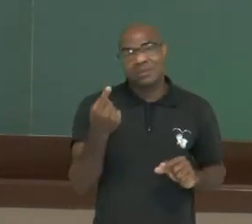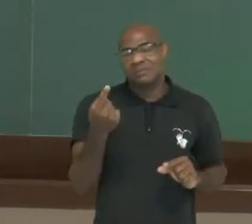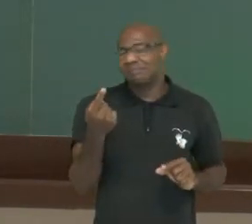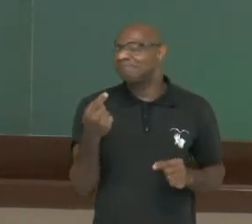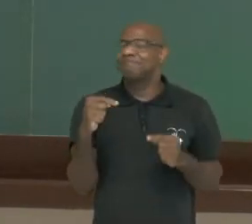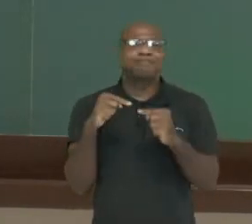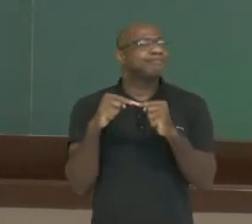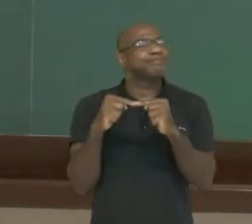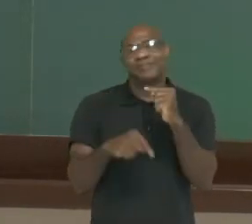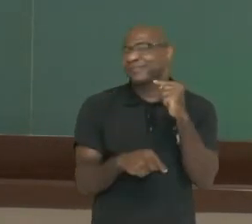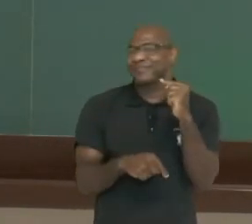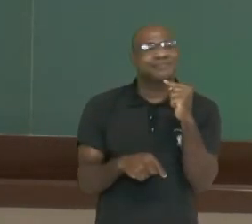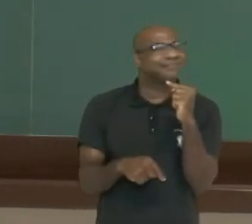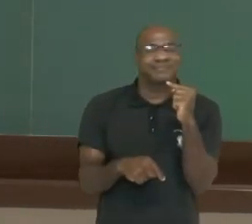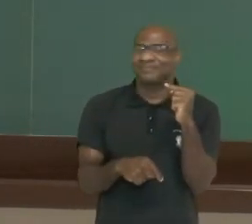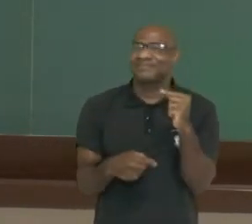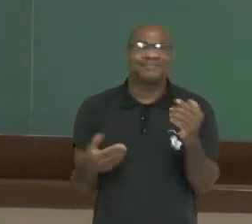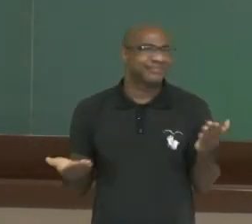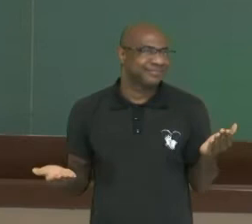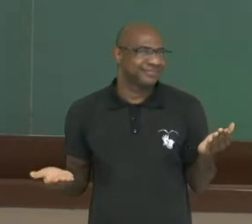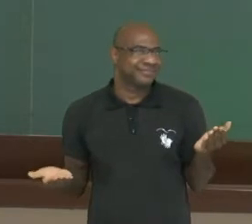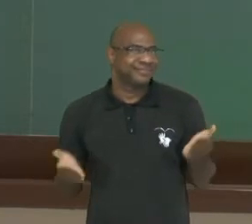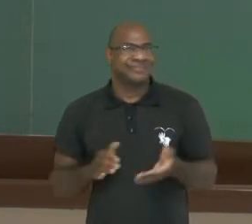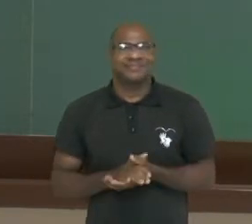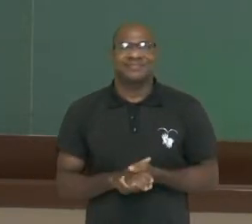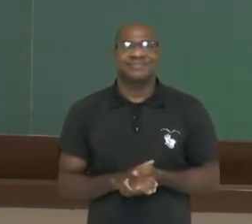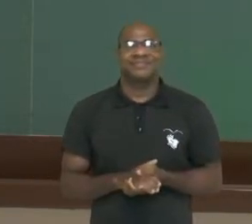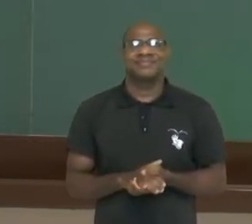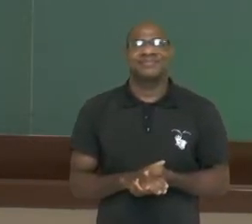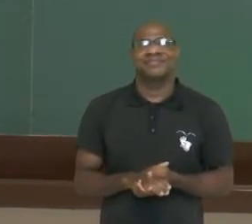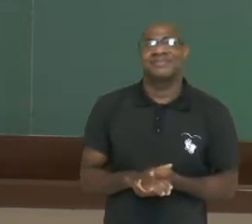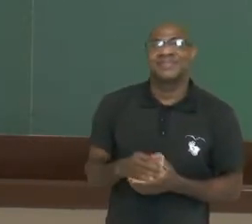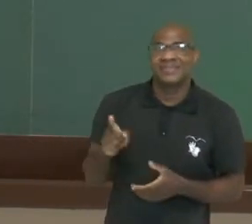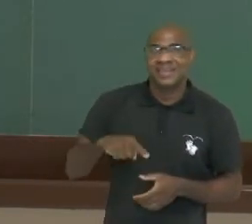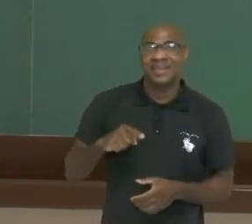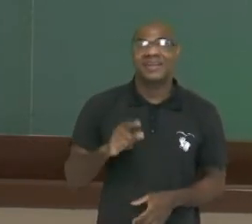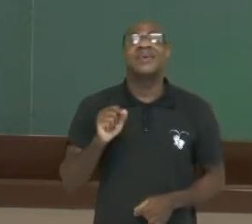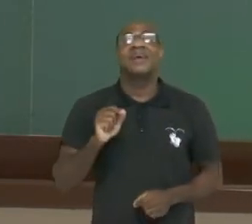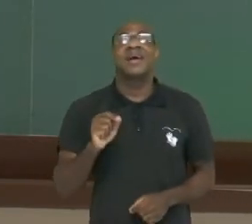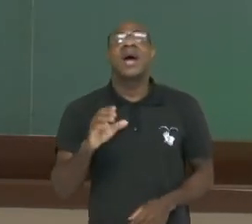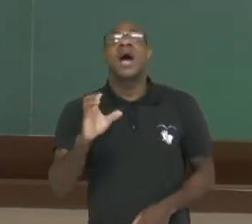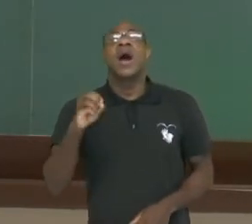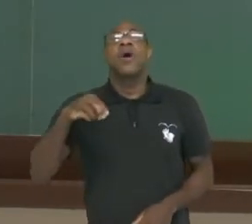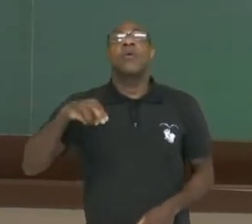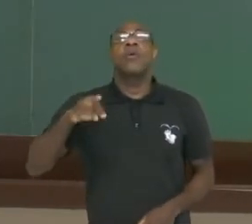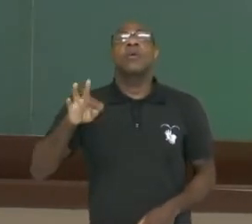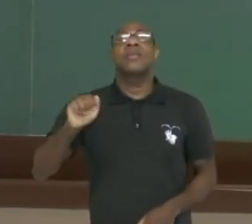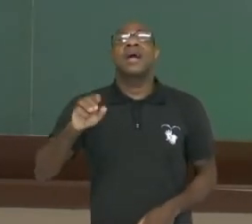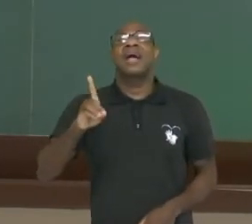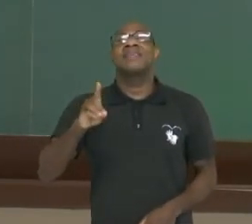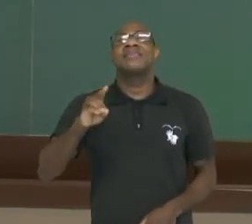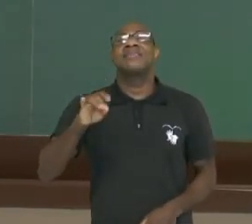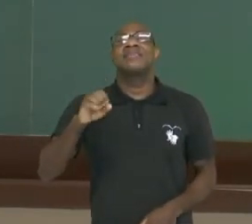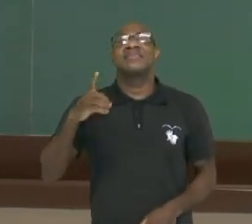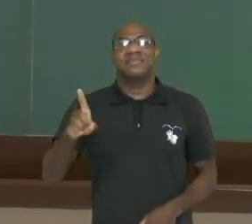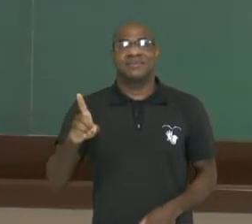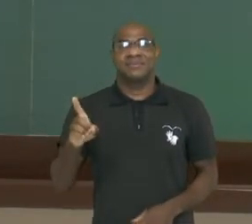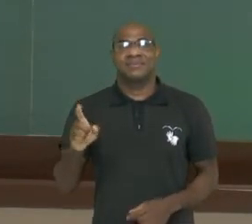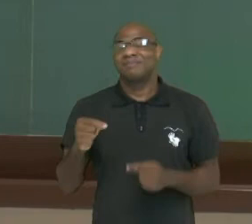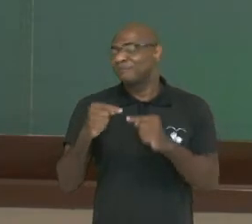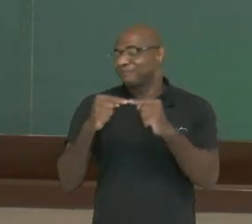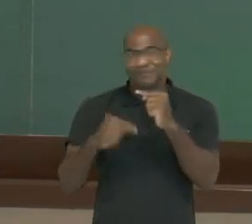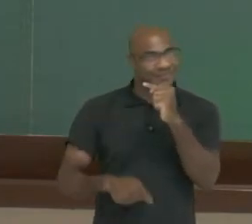fica incoerente. Um não funciona com o outro, há uma contradição nesse texto e nessa